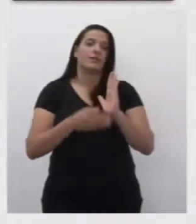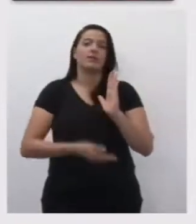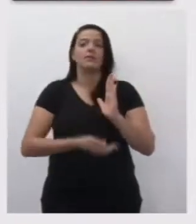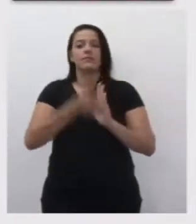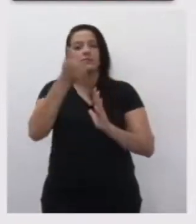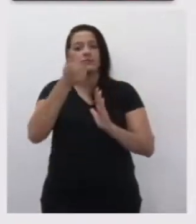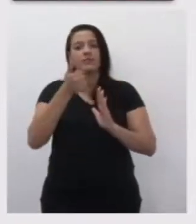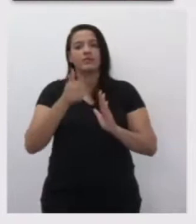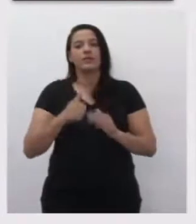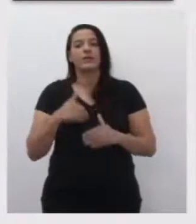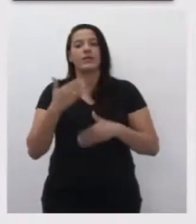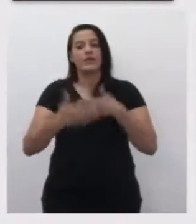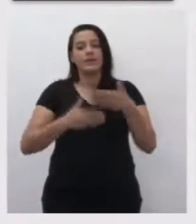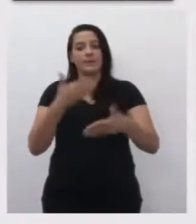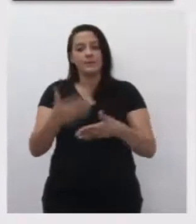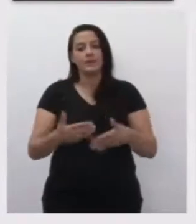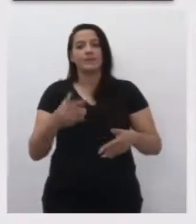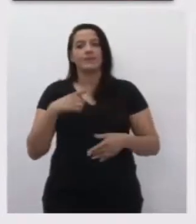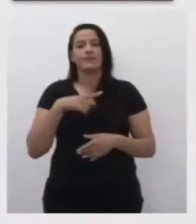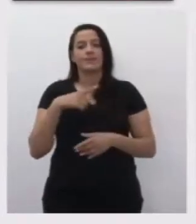exato, a partir disso, ele